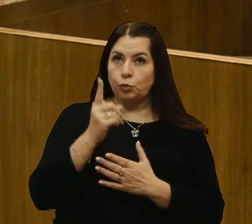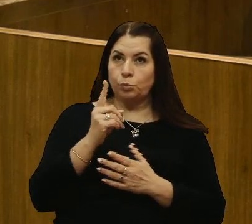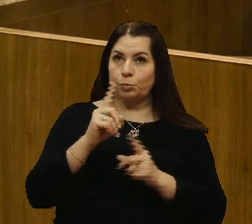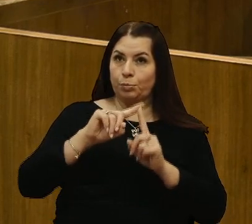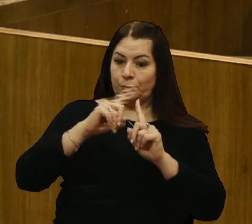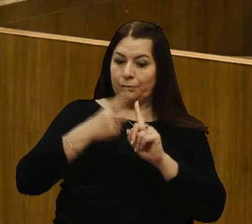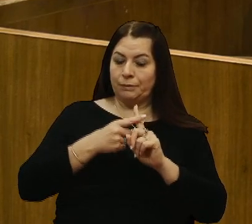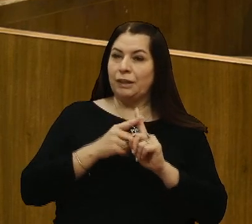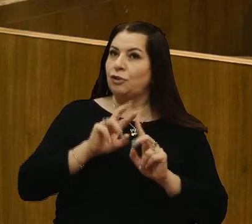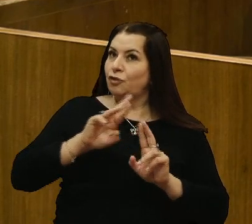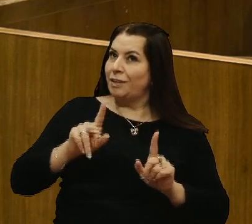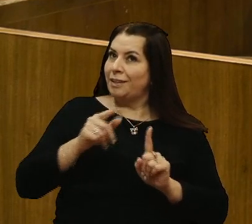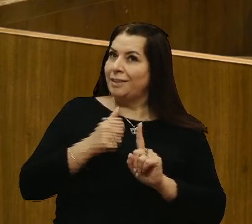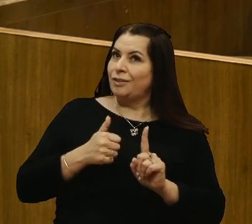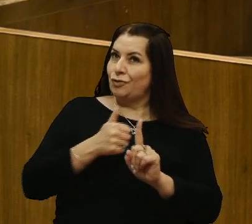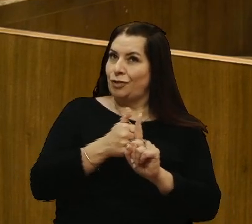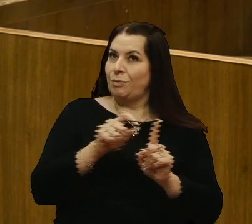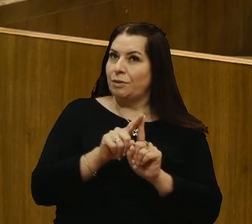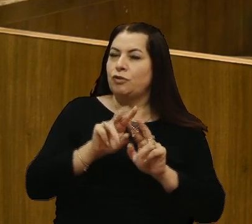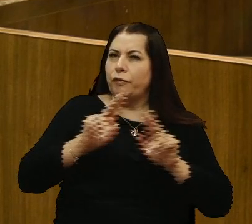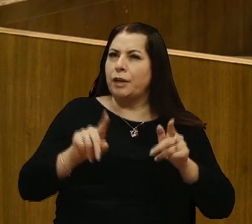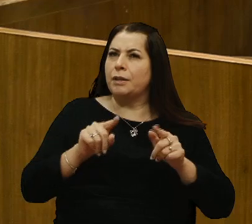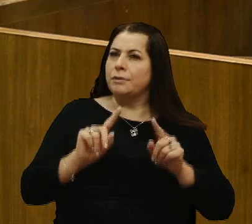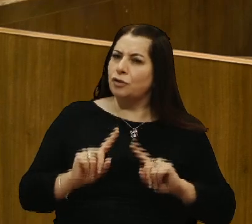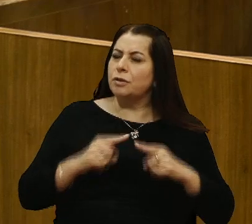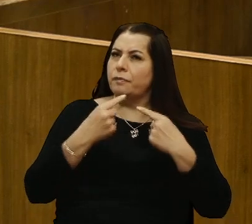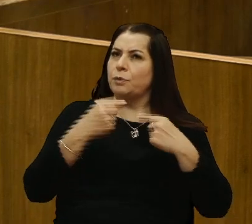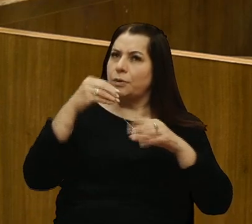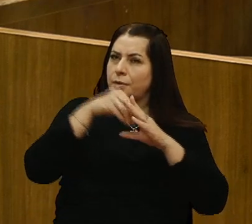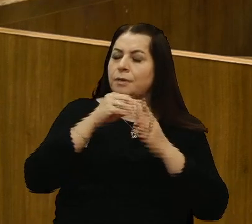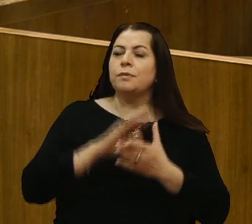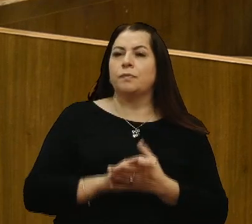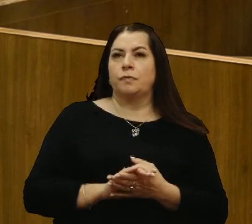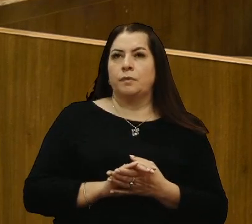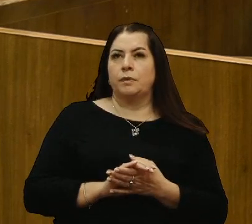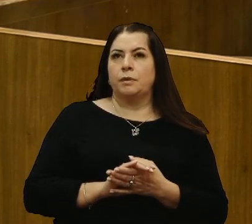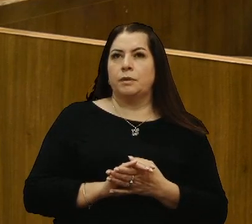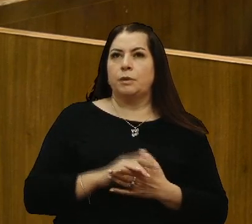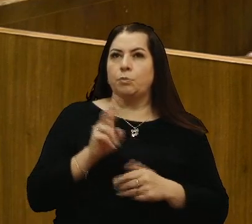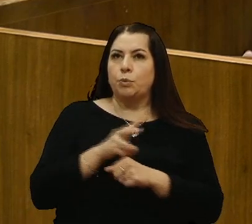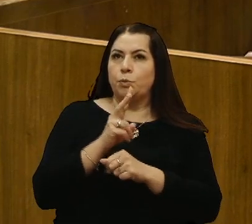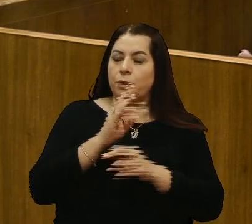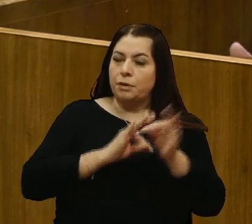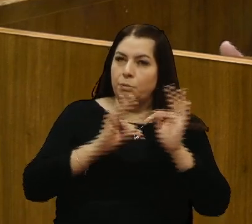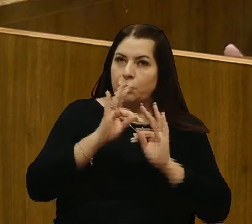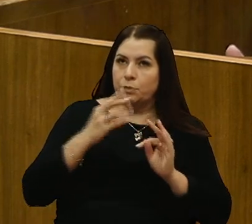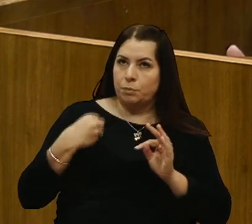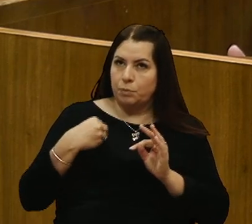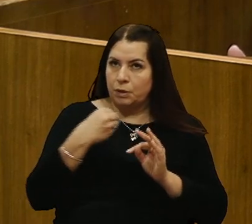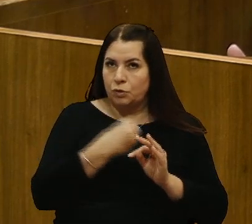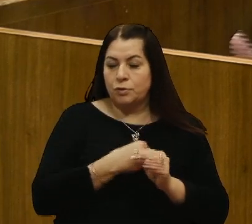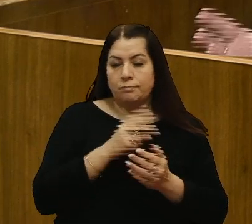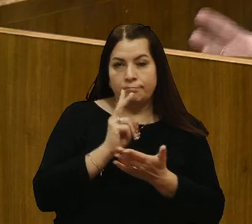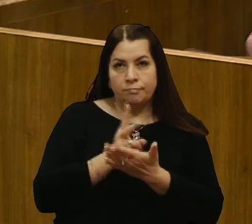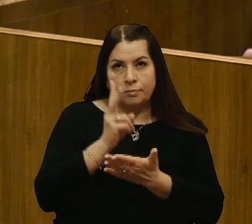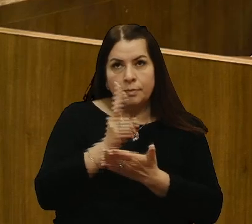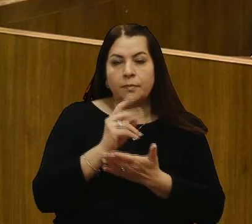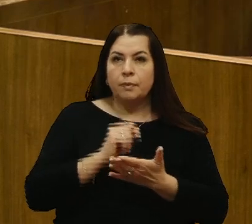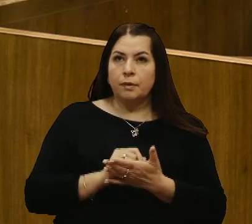maternidade atípica apresenta vários desafios, dentre eles a busca por tratamentos médicos frequentes,